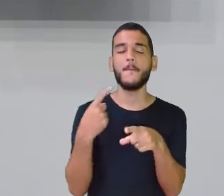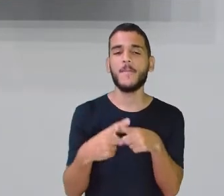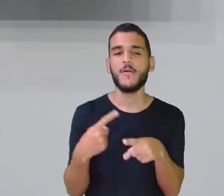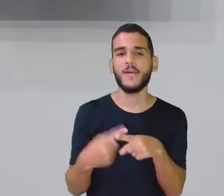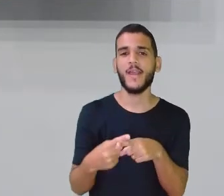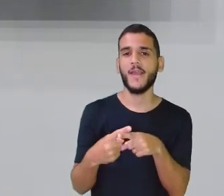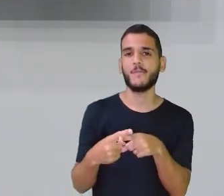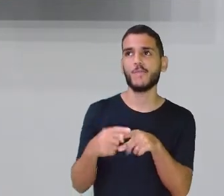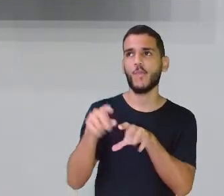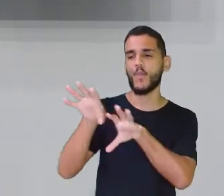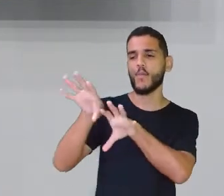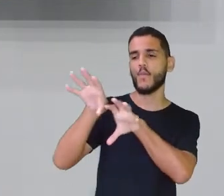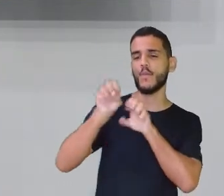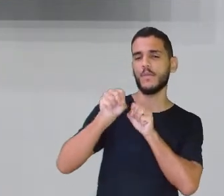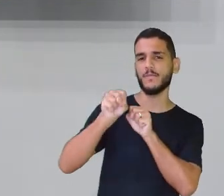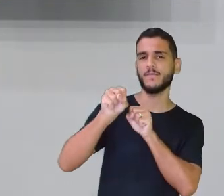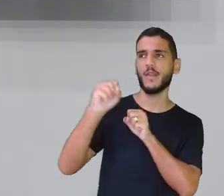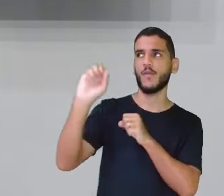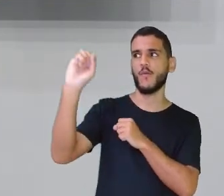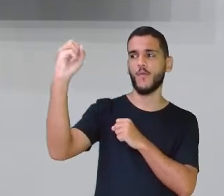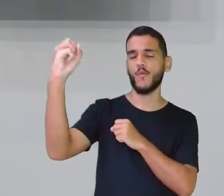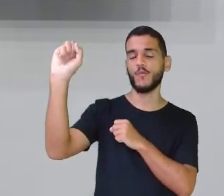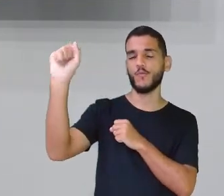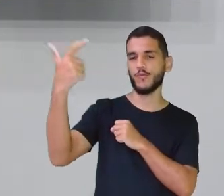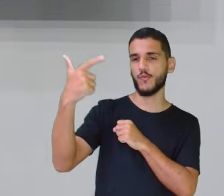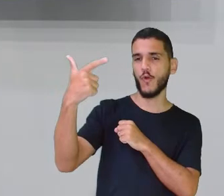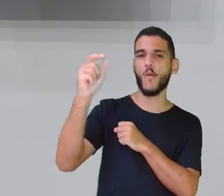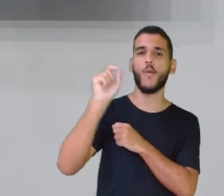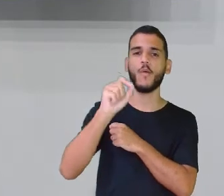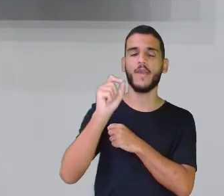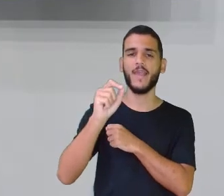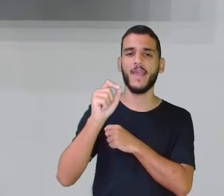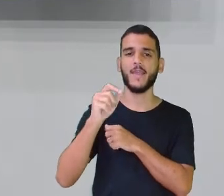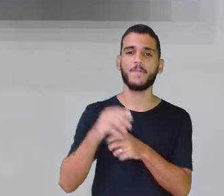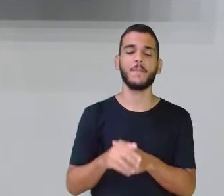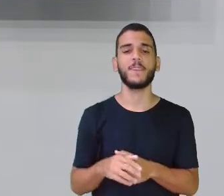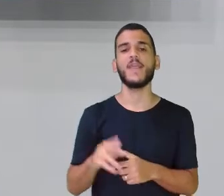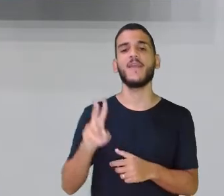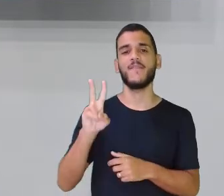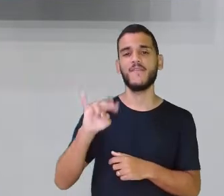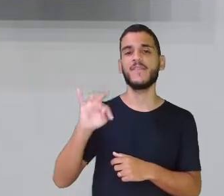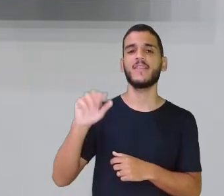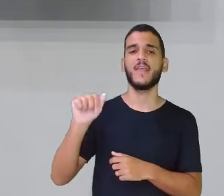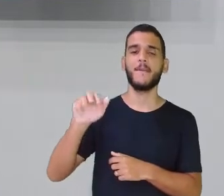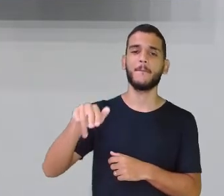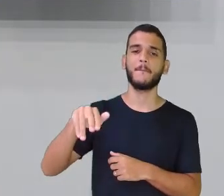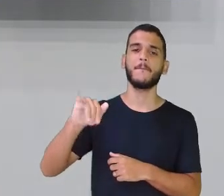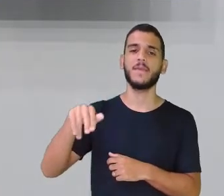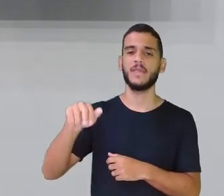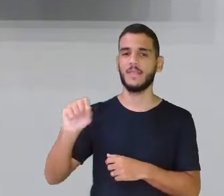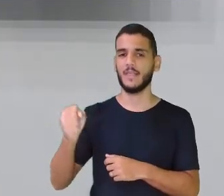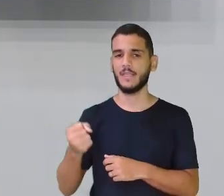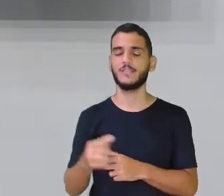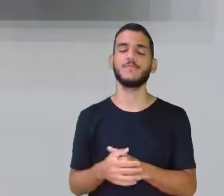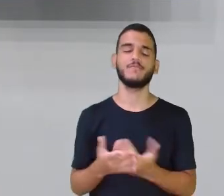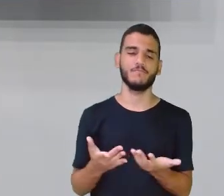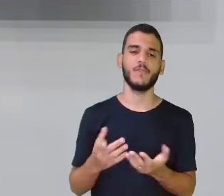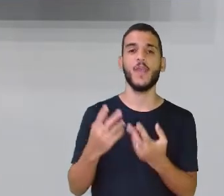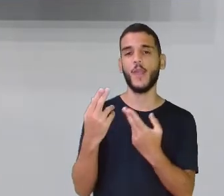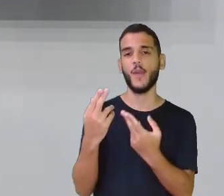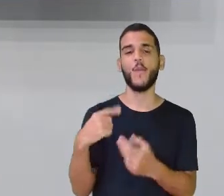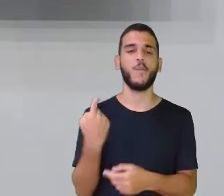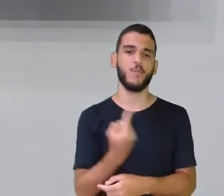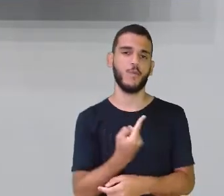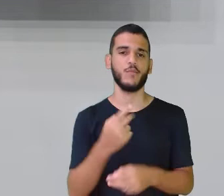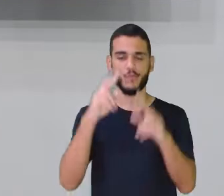quê? Vitaminas, como nós, seres humanos, absorvemos a vitamina D do sol. Então, é importante a gente